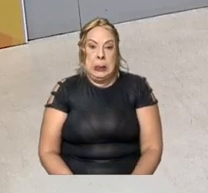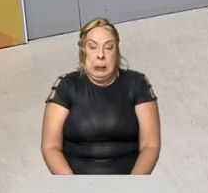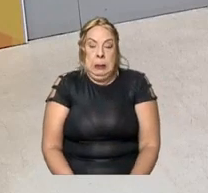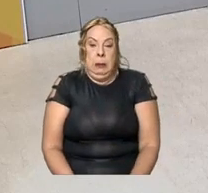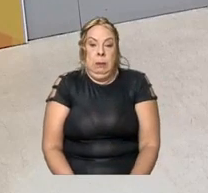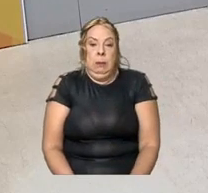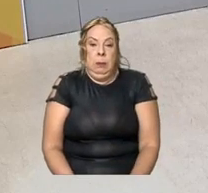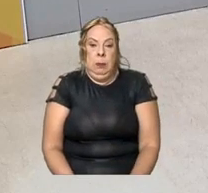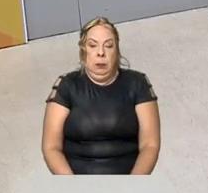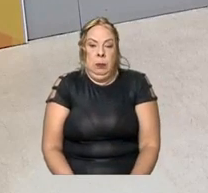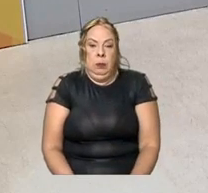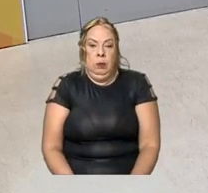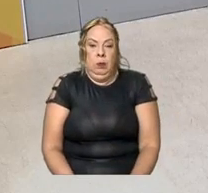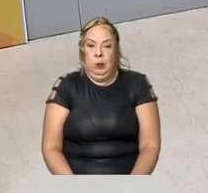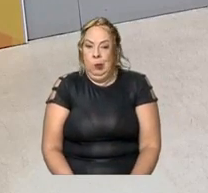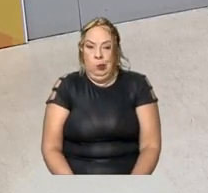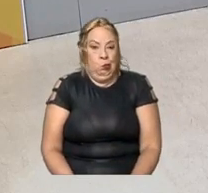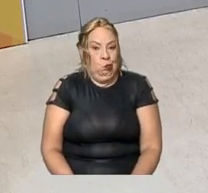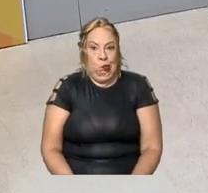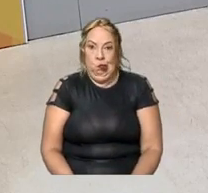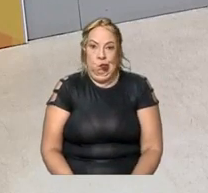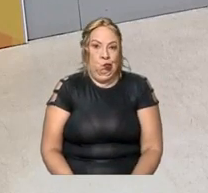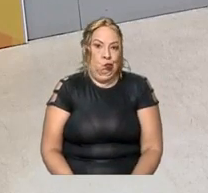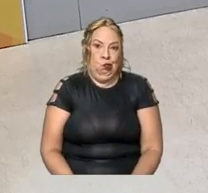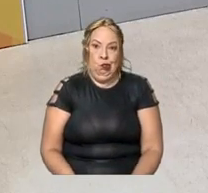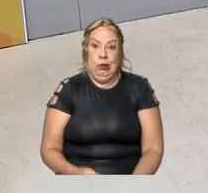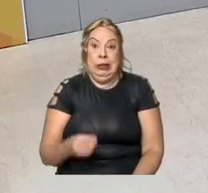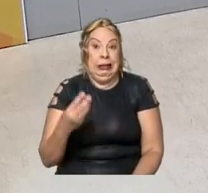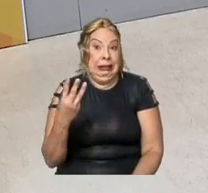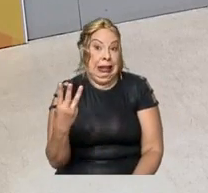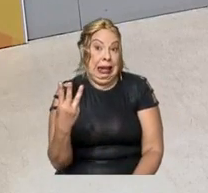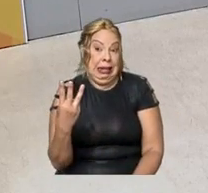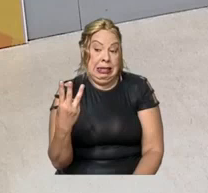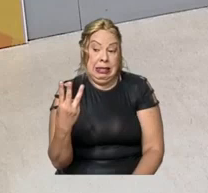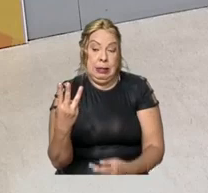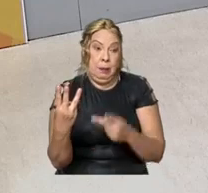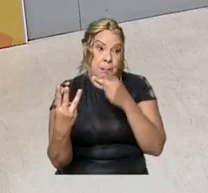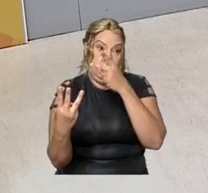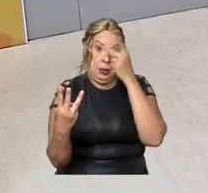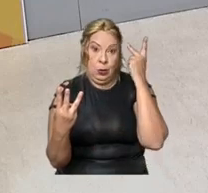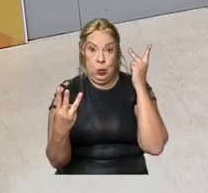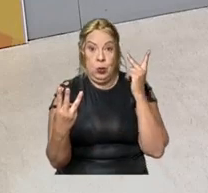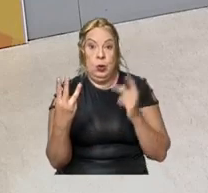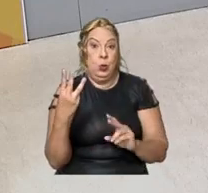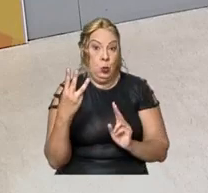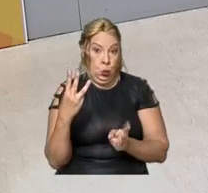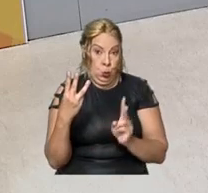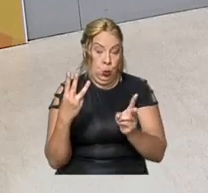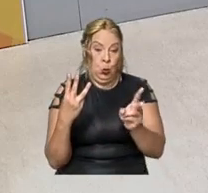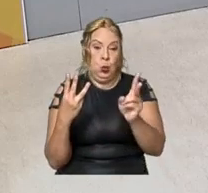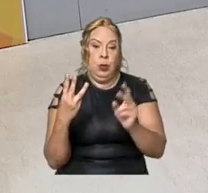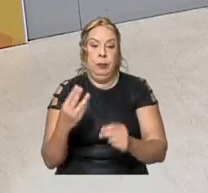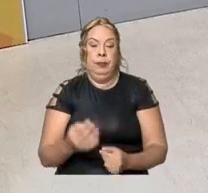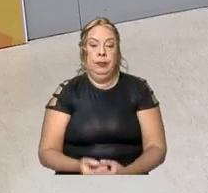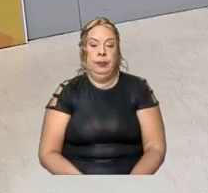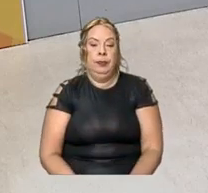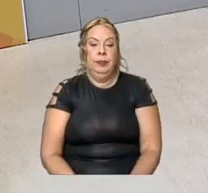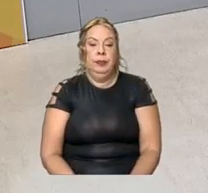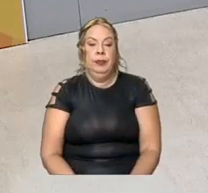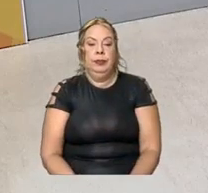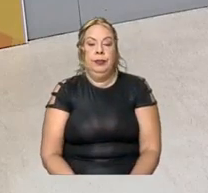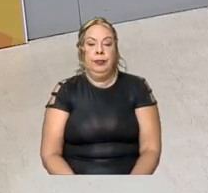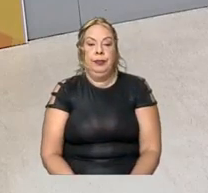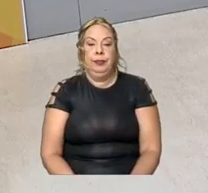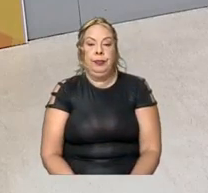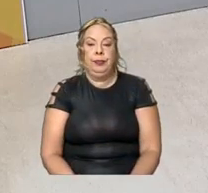Ô, 59, tu quase decidiu. Deixou tudo na mesma, na mesma. Segue, segue como